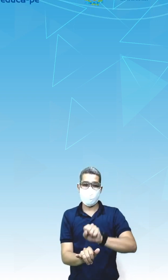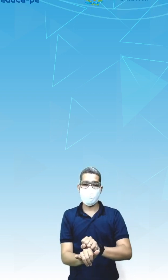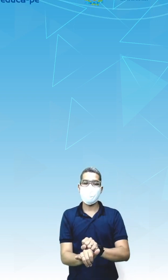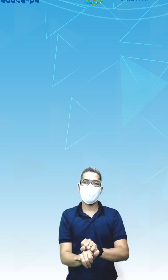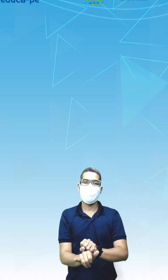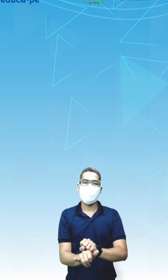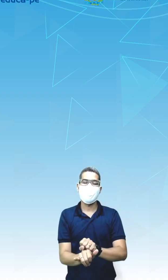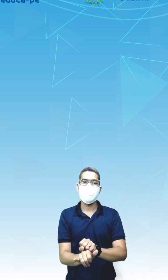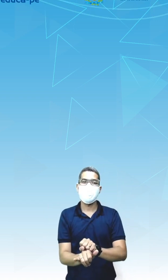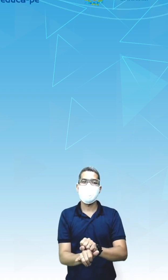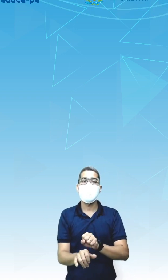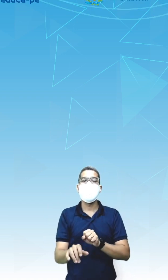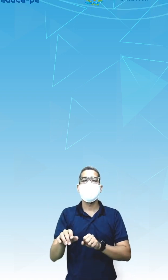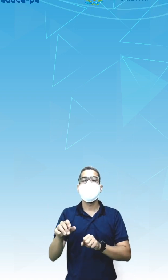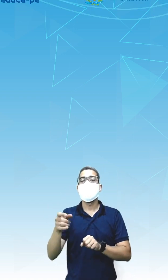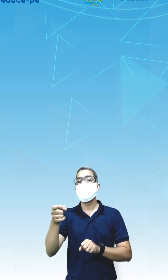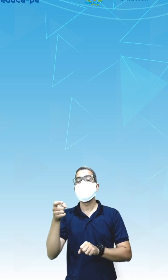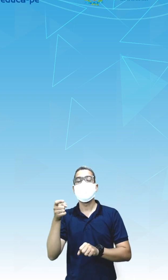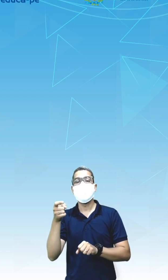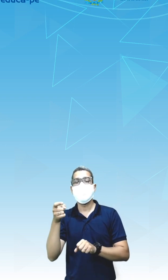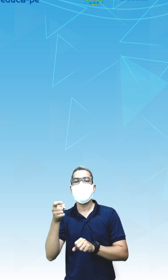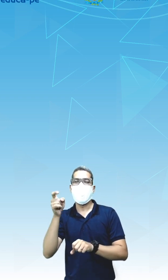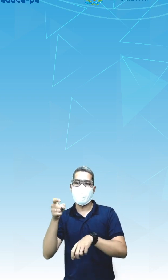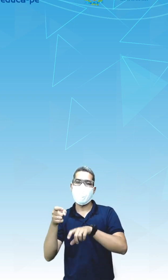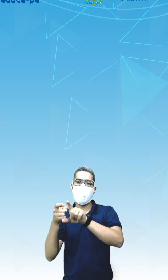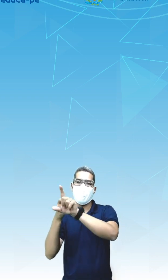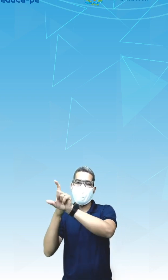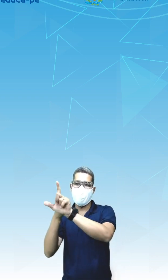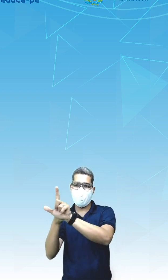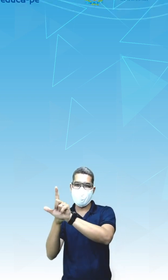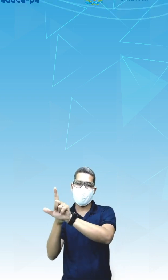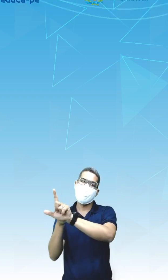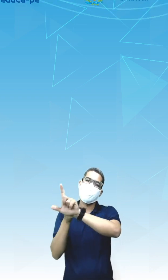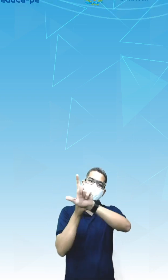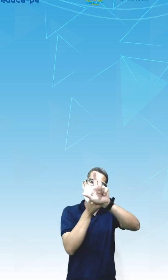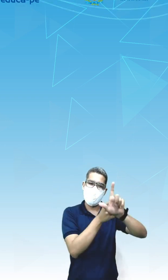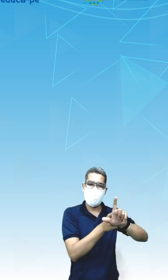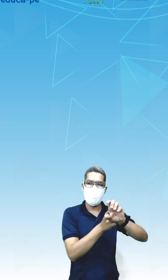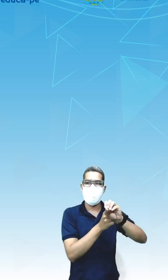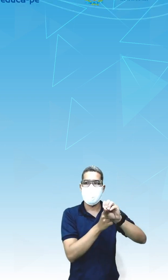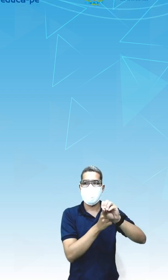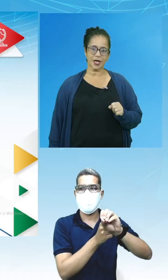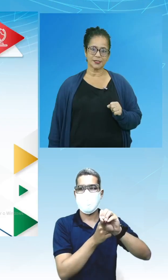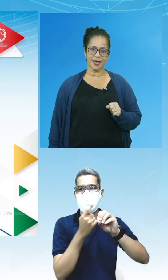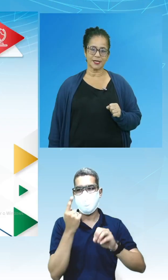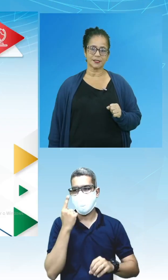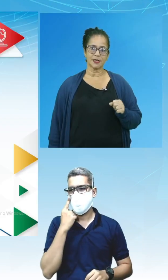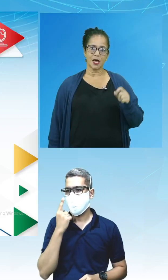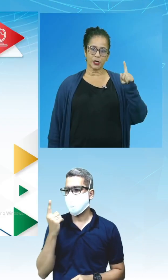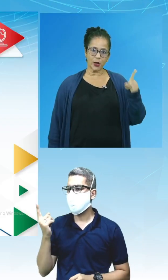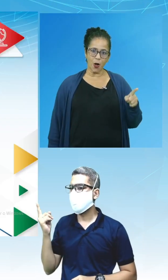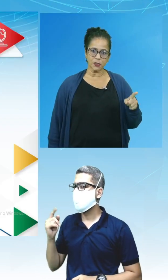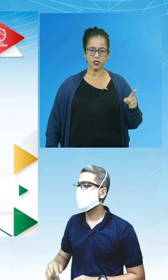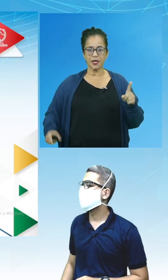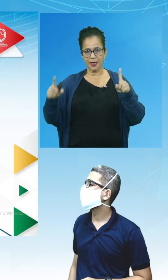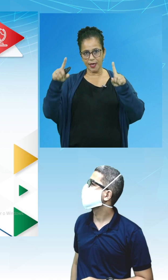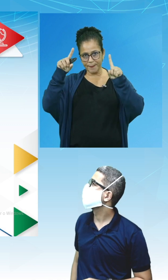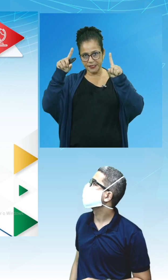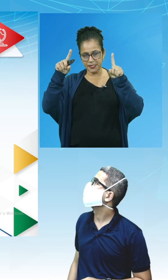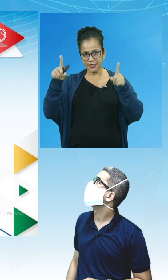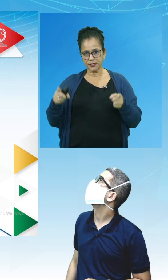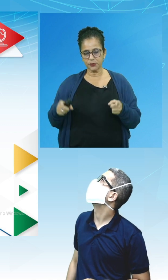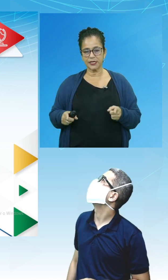do leste a oeste. Certo? Olha eles aí, gente. Pontos cardeais. Norte